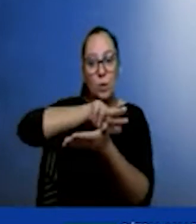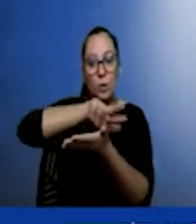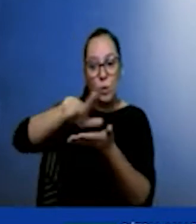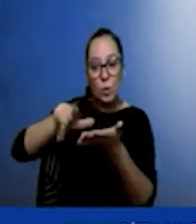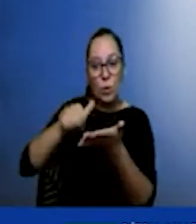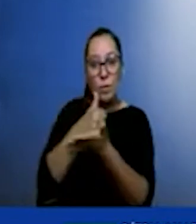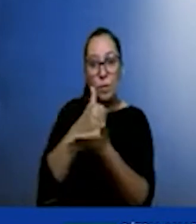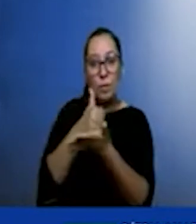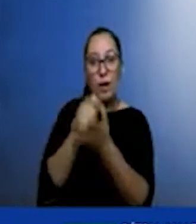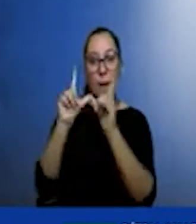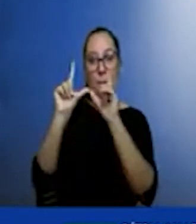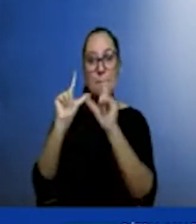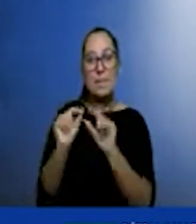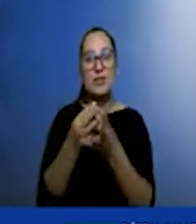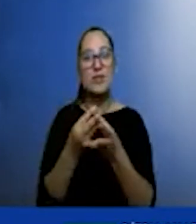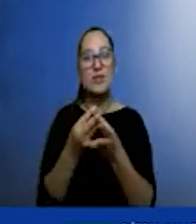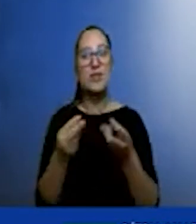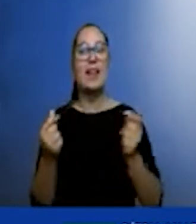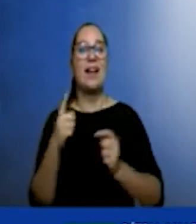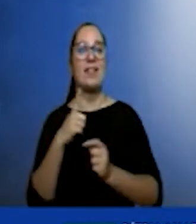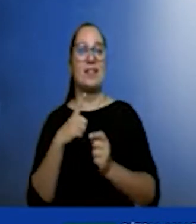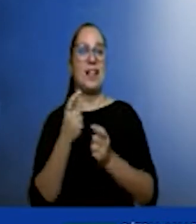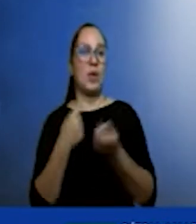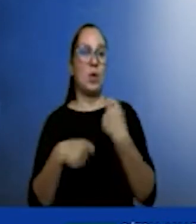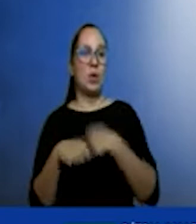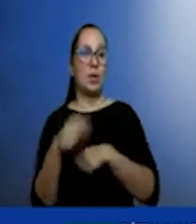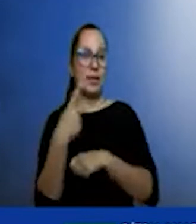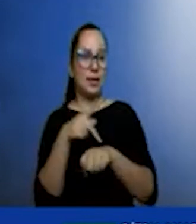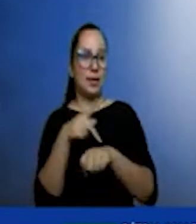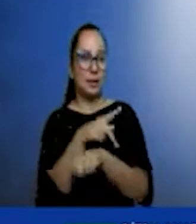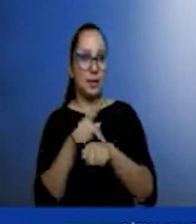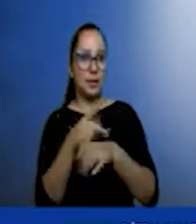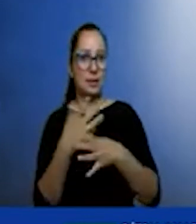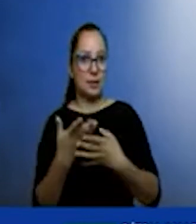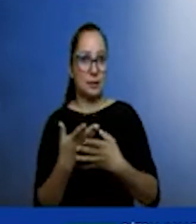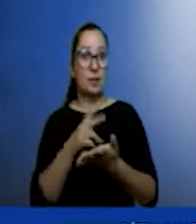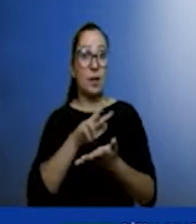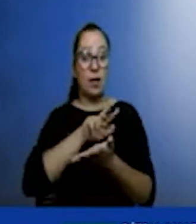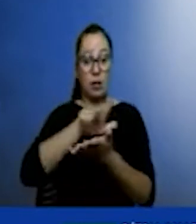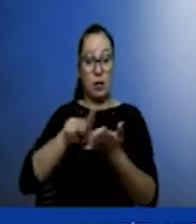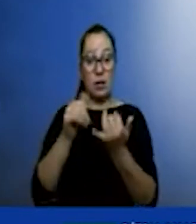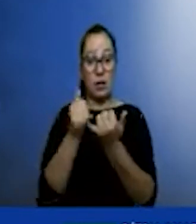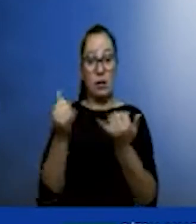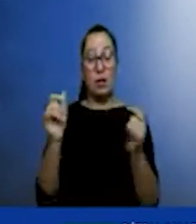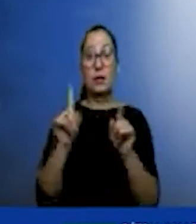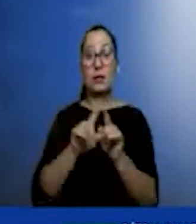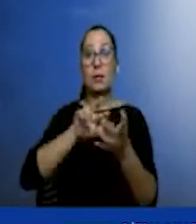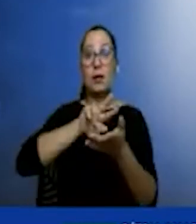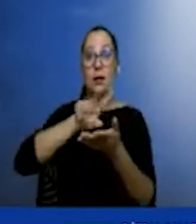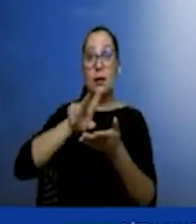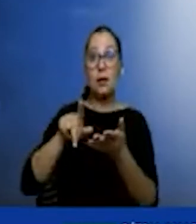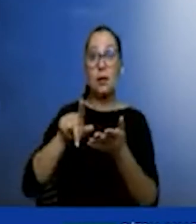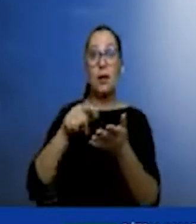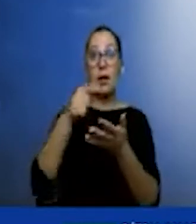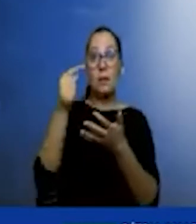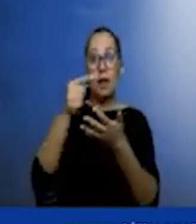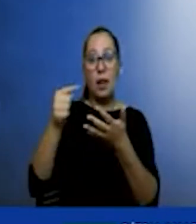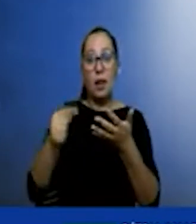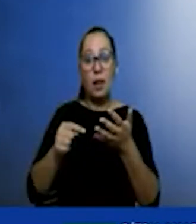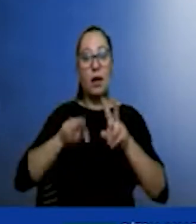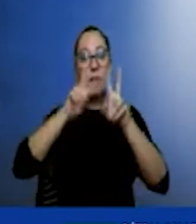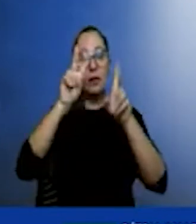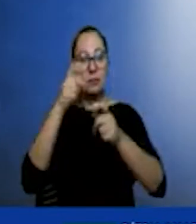menos vulnerável aquela economia. Não só uma pluralidade energética, mas uma pluralidade de players também. Então, quanto